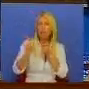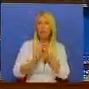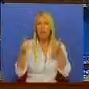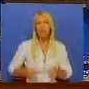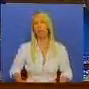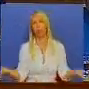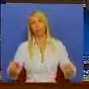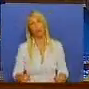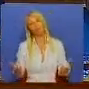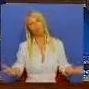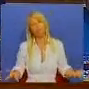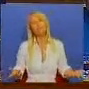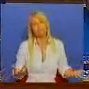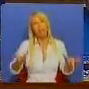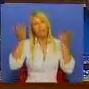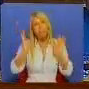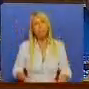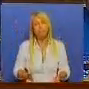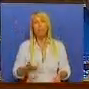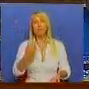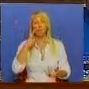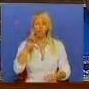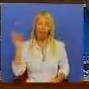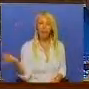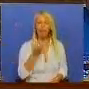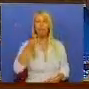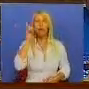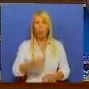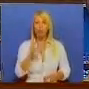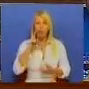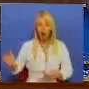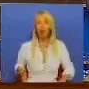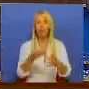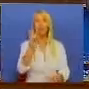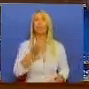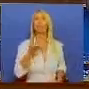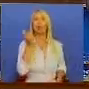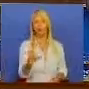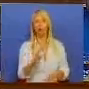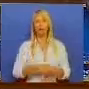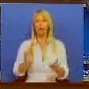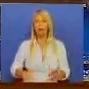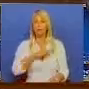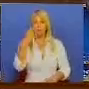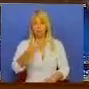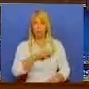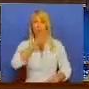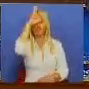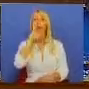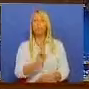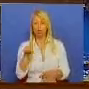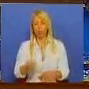parece inevitável a revisão e a reorientação do PRODER. Por isso mesmo, Sr. Presidente e Sr. Ministro, temos hoje